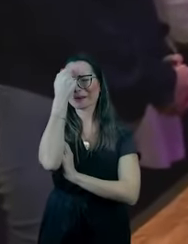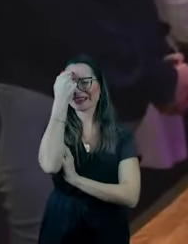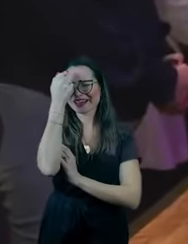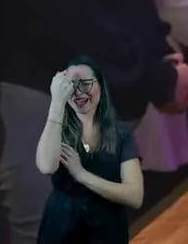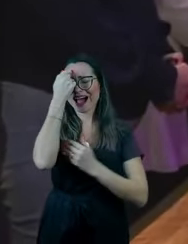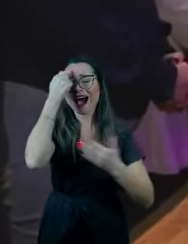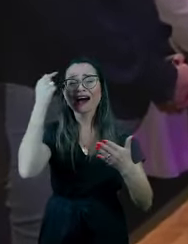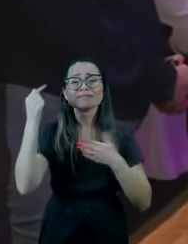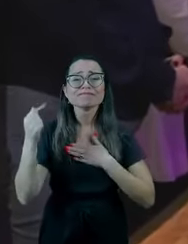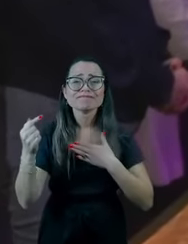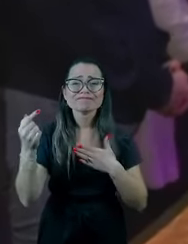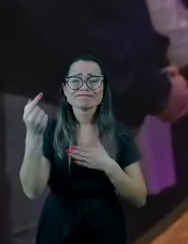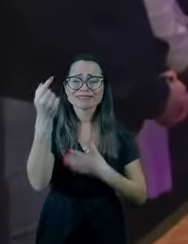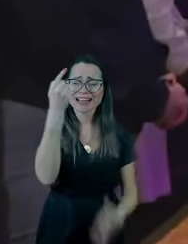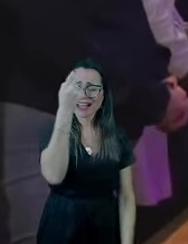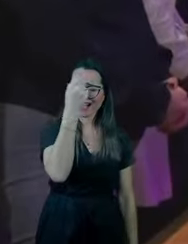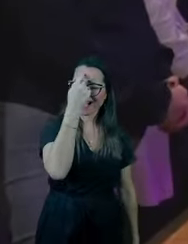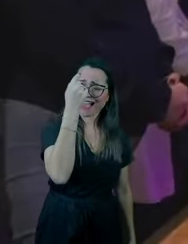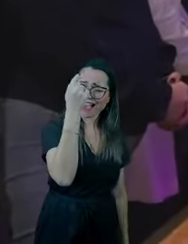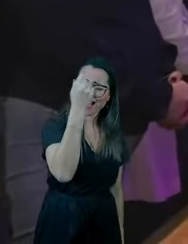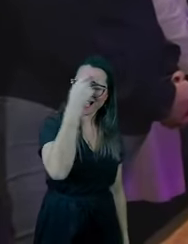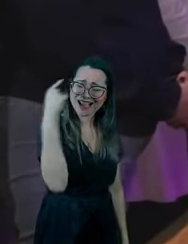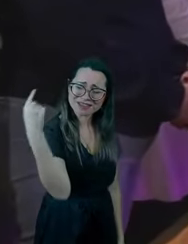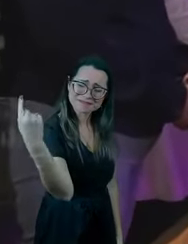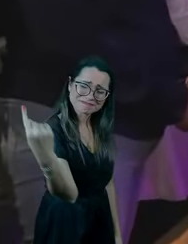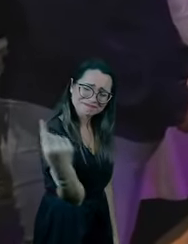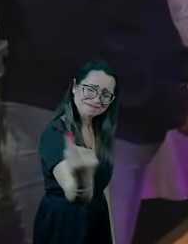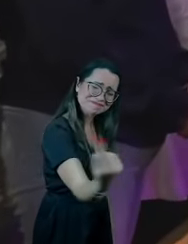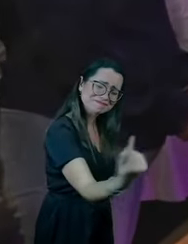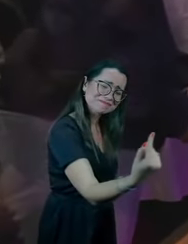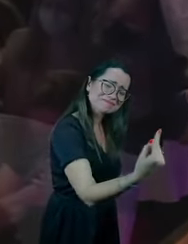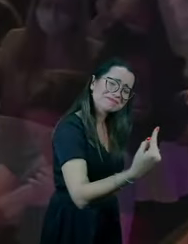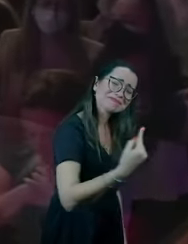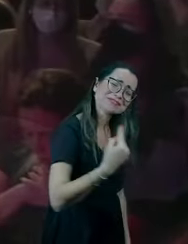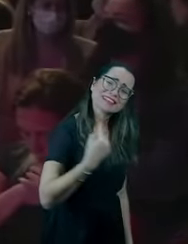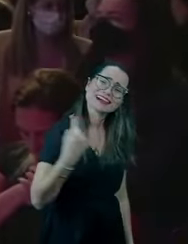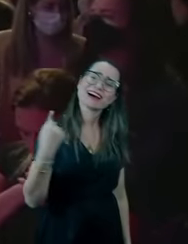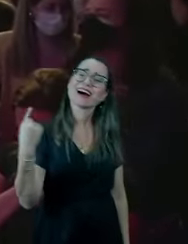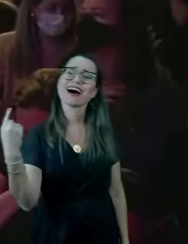Pensava em mim, pensava em